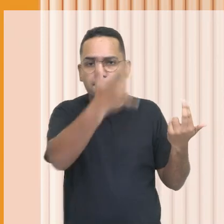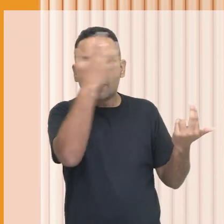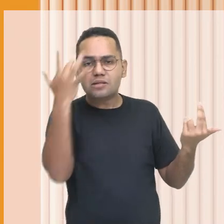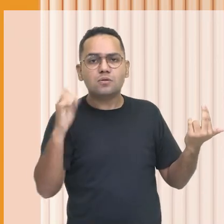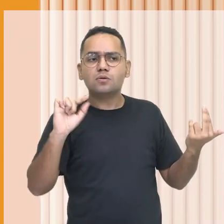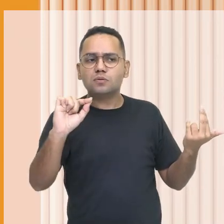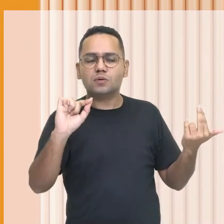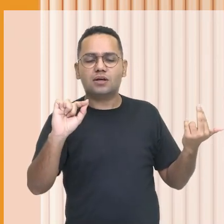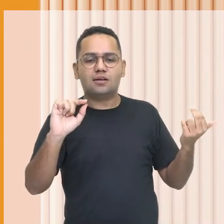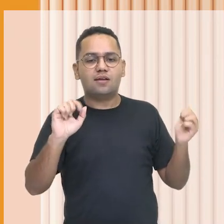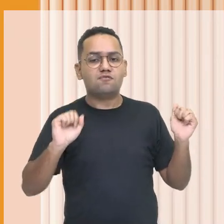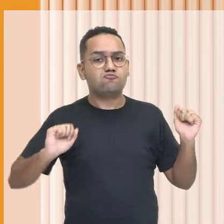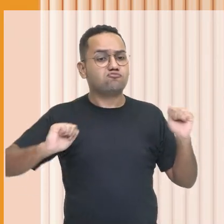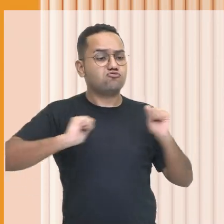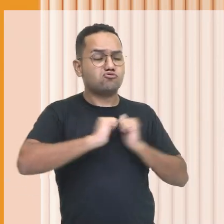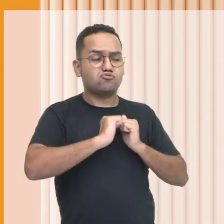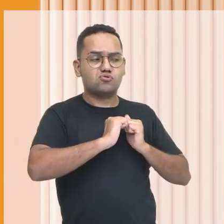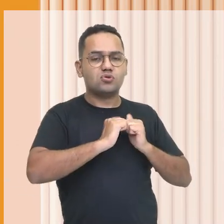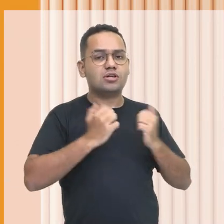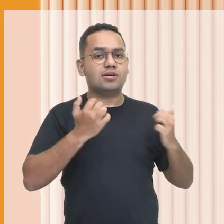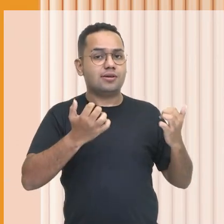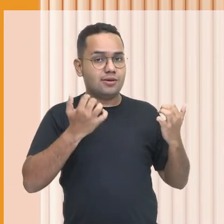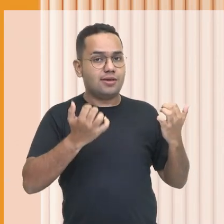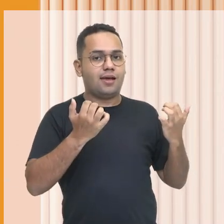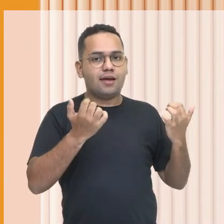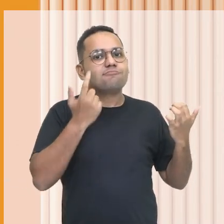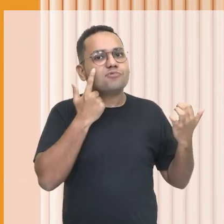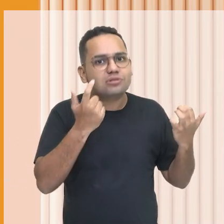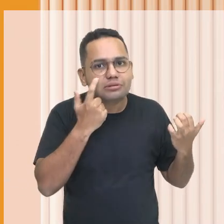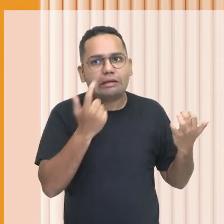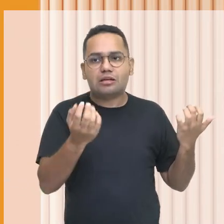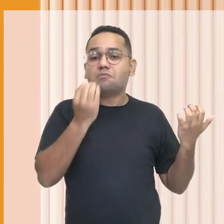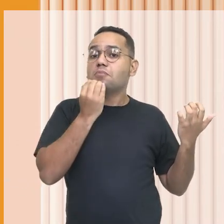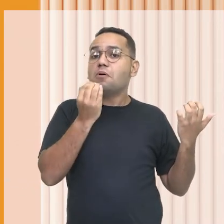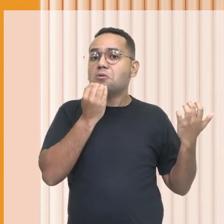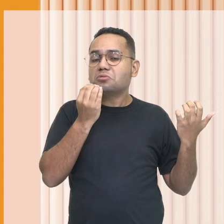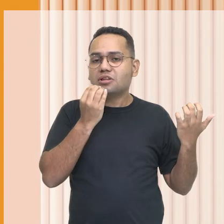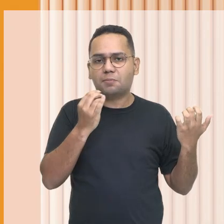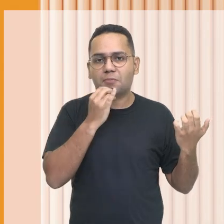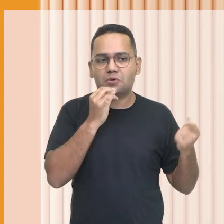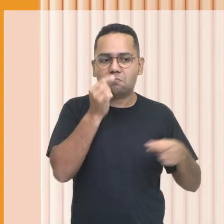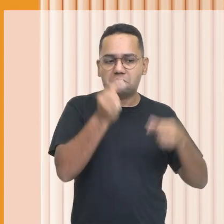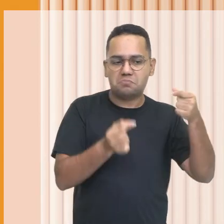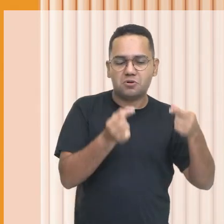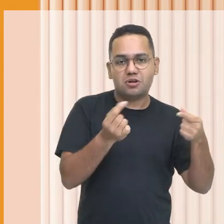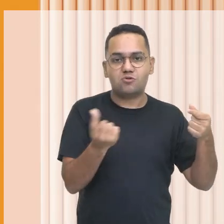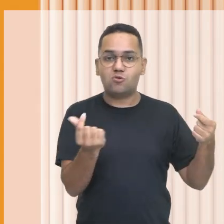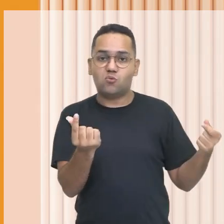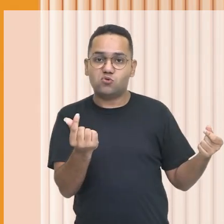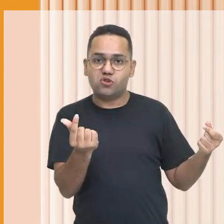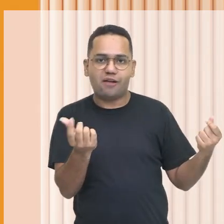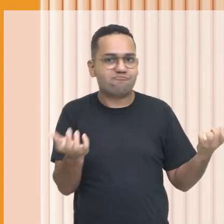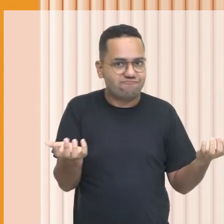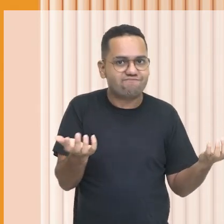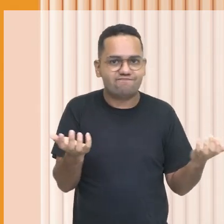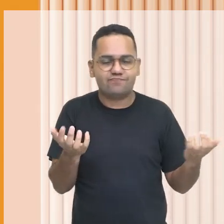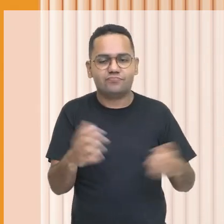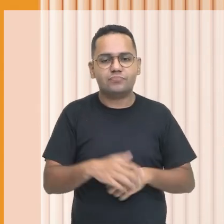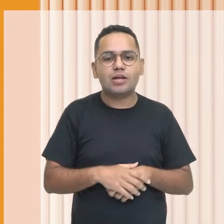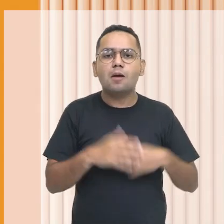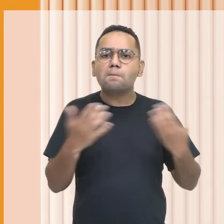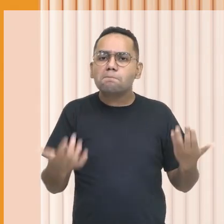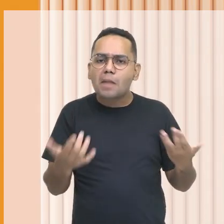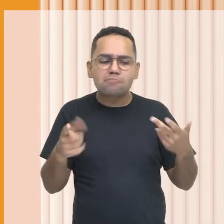se aproximar para conseguir um favor político ou financeiro. Por isso que muitas vezes o